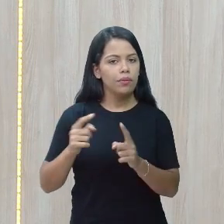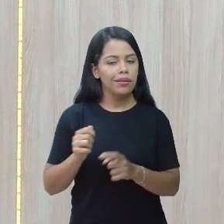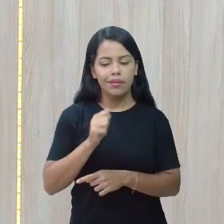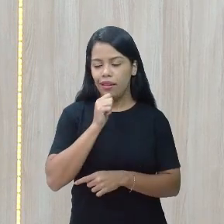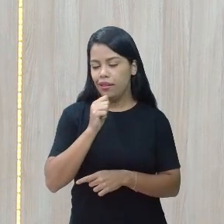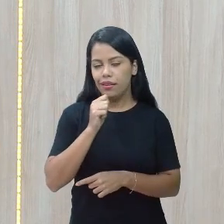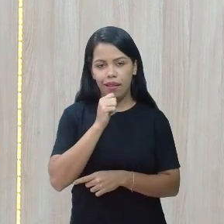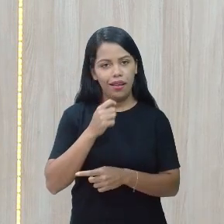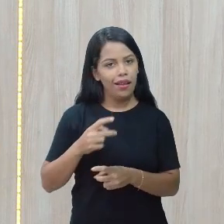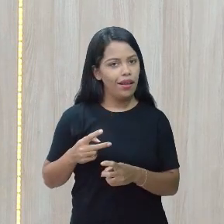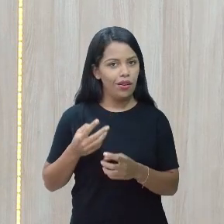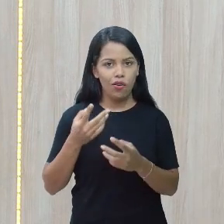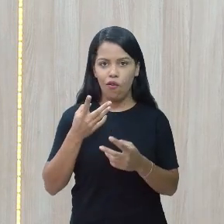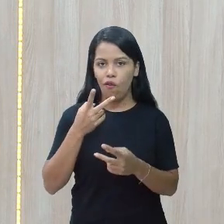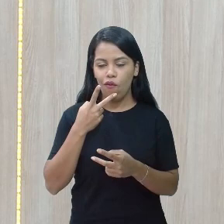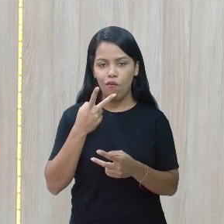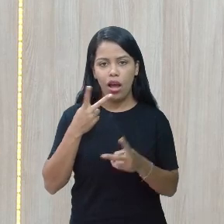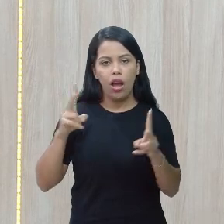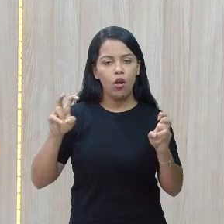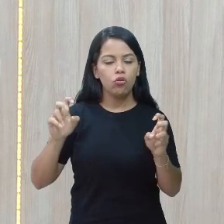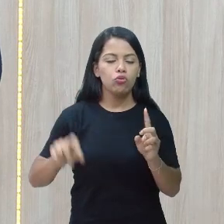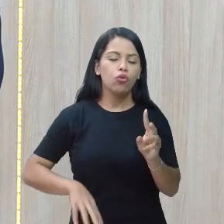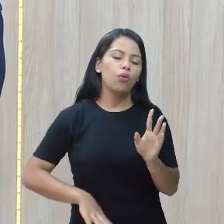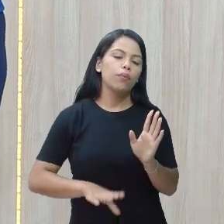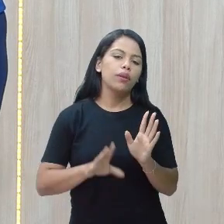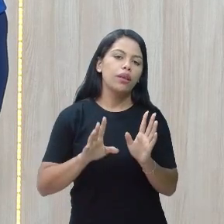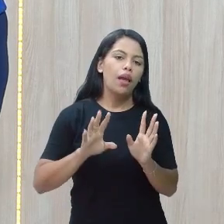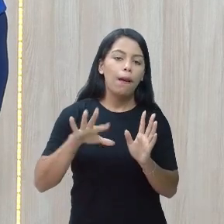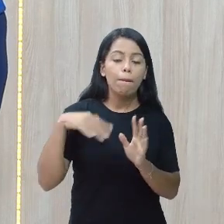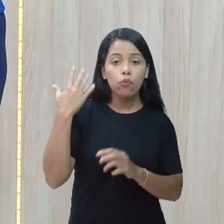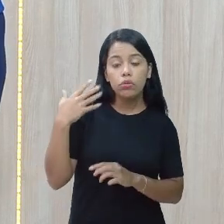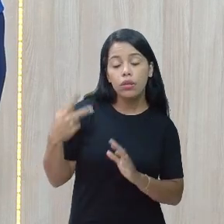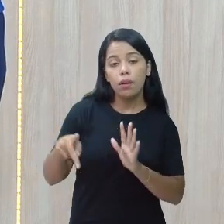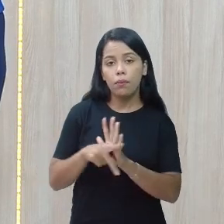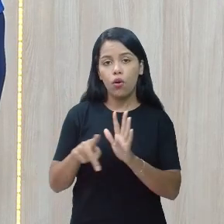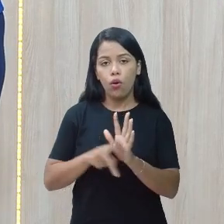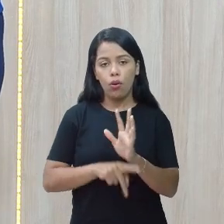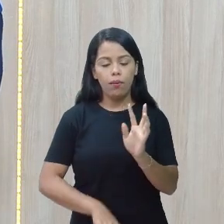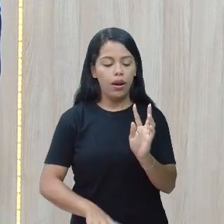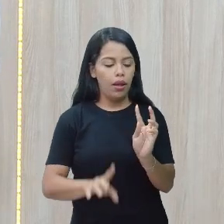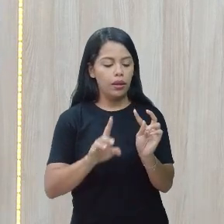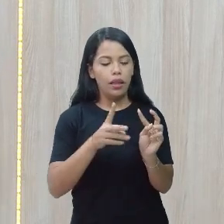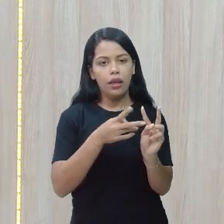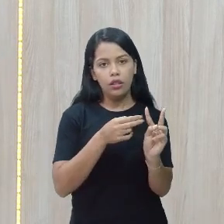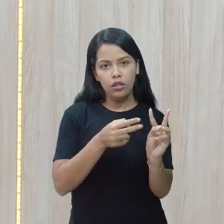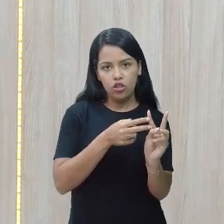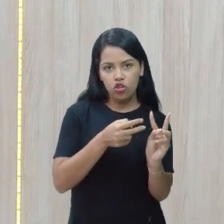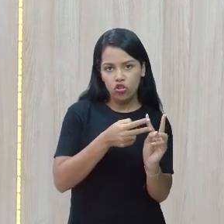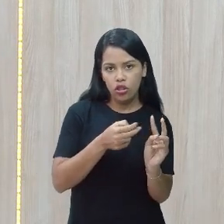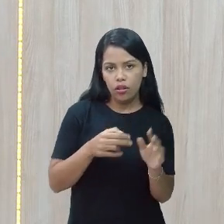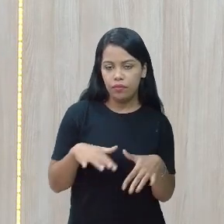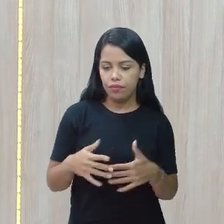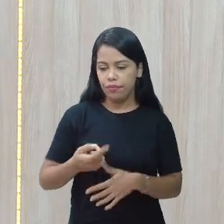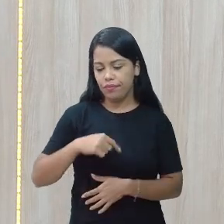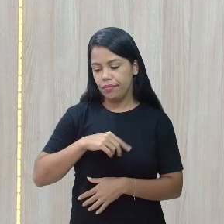falado sobre a música indígena. Então, hoje a gente vai falar um pouquinho sobre esse assunto. E hoje